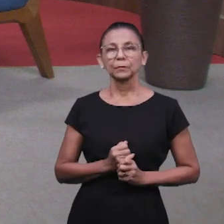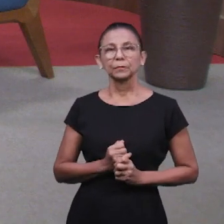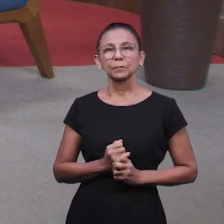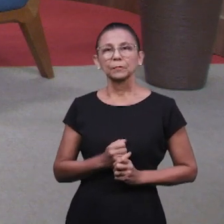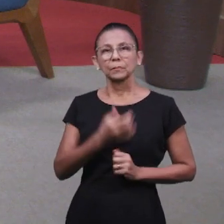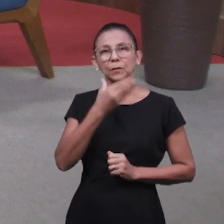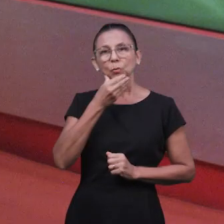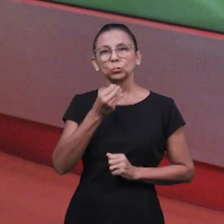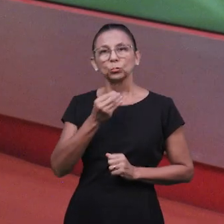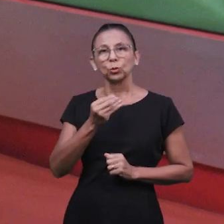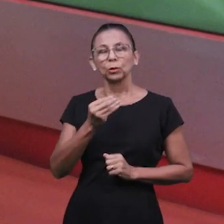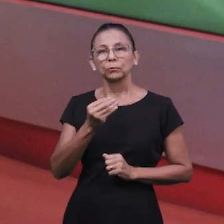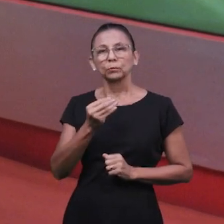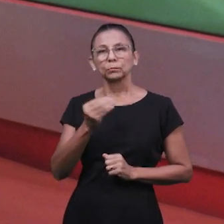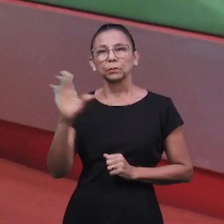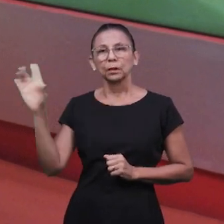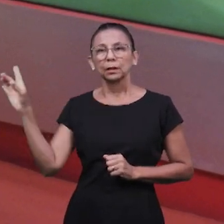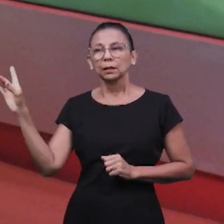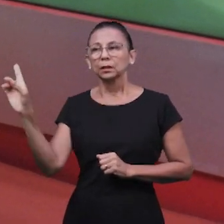mais.